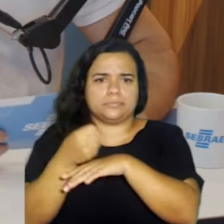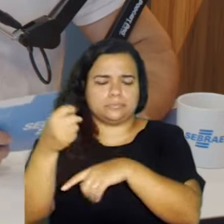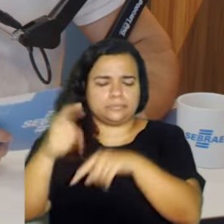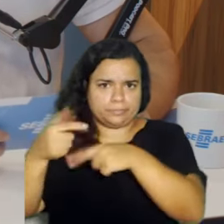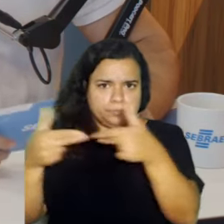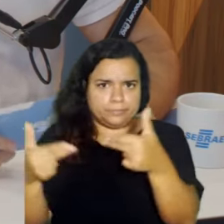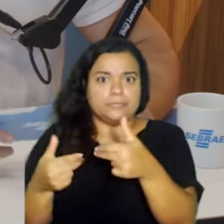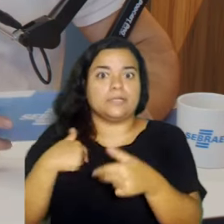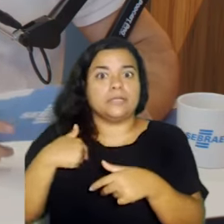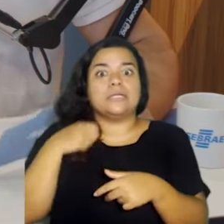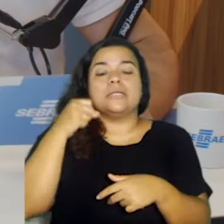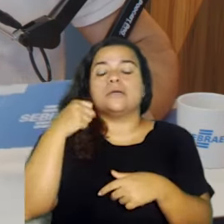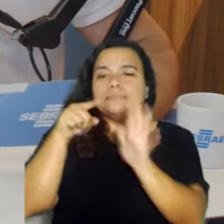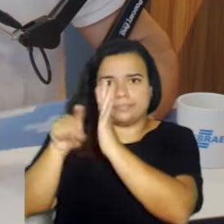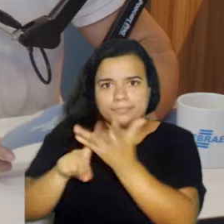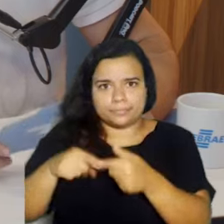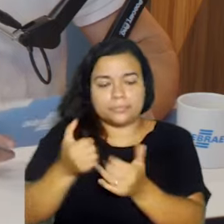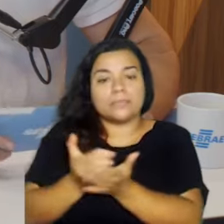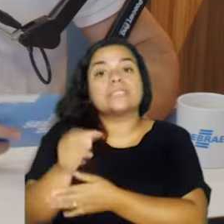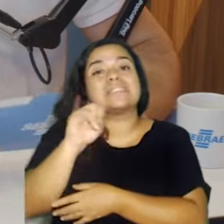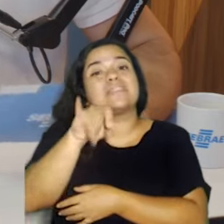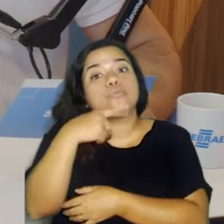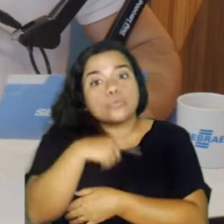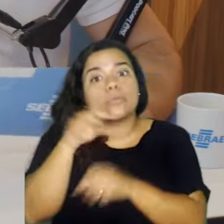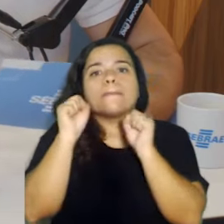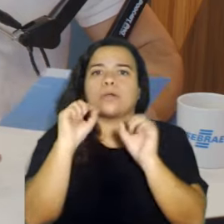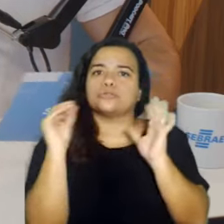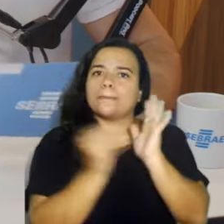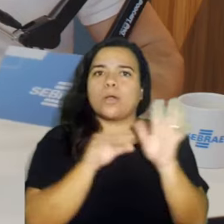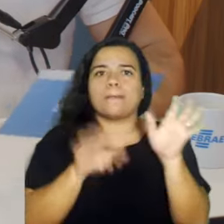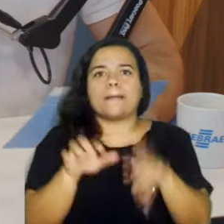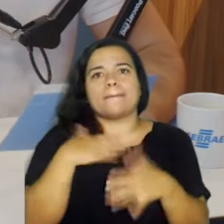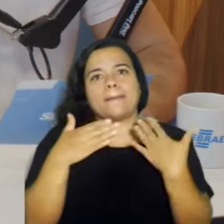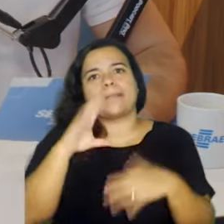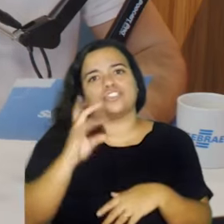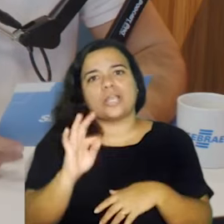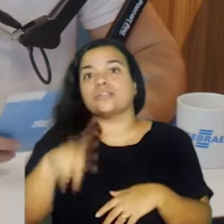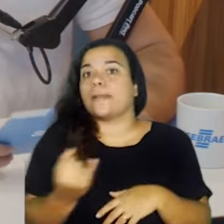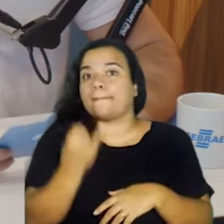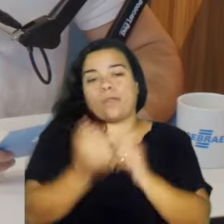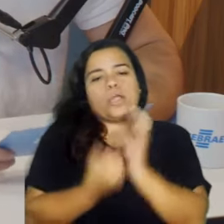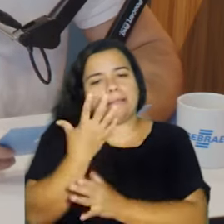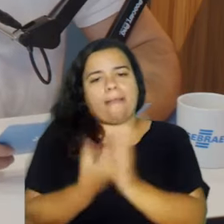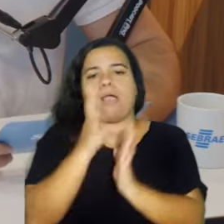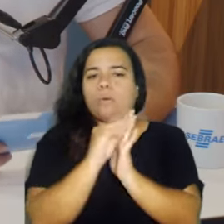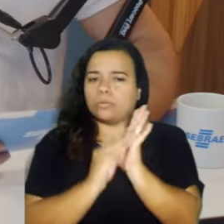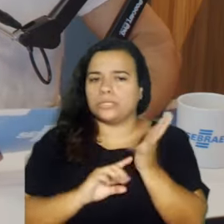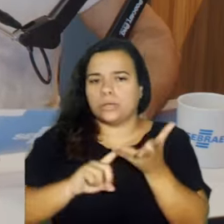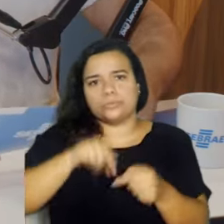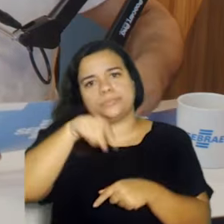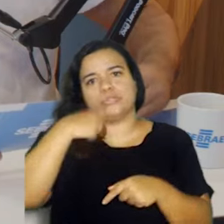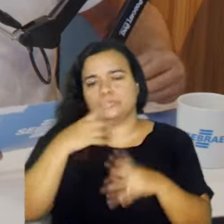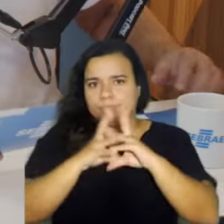aqui pessoal se vocês tiverem dúvida coloquem a dúvida no chat é muito importante pra gente também tamb é gerar mais conteúdo sanar a dúvida de vocês